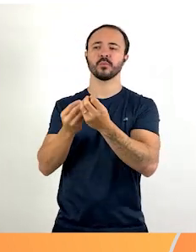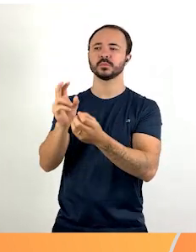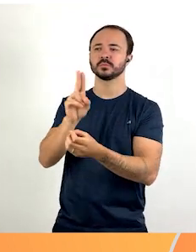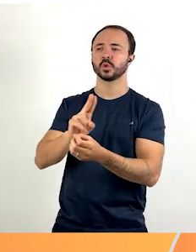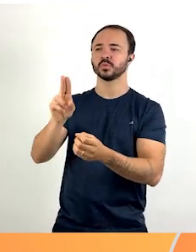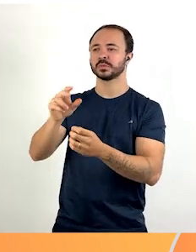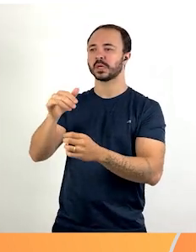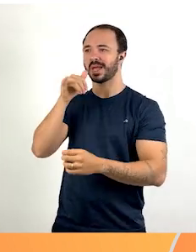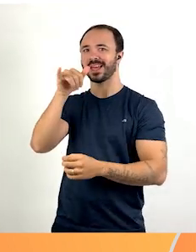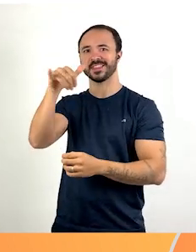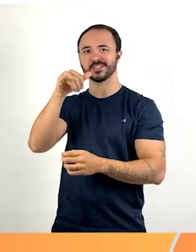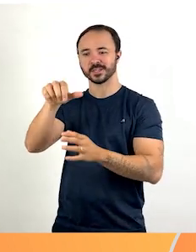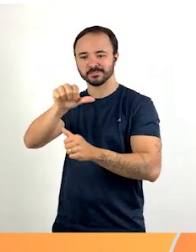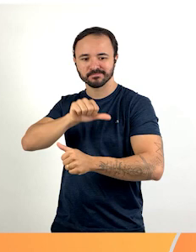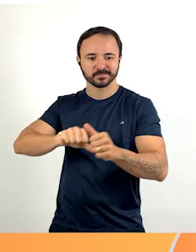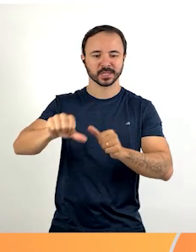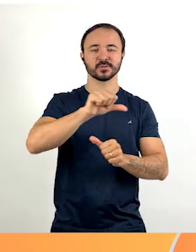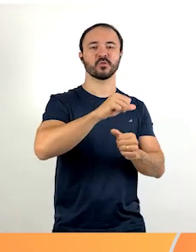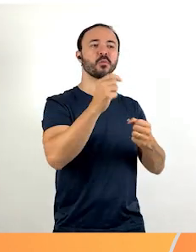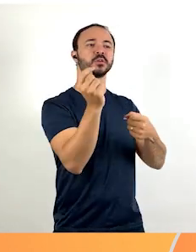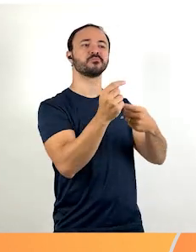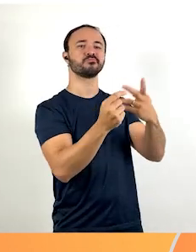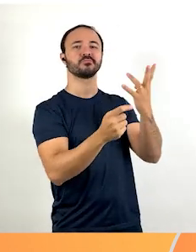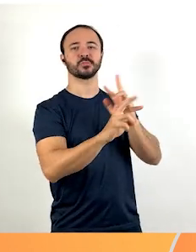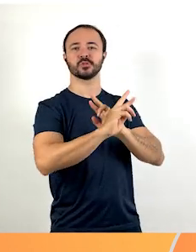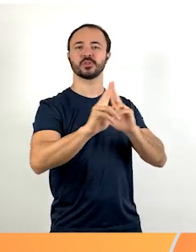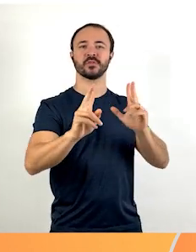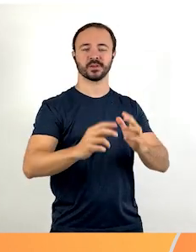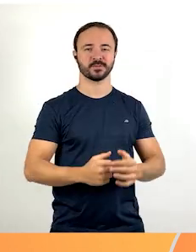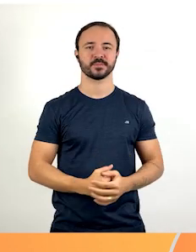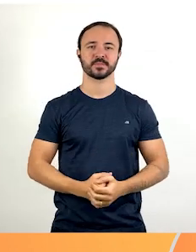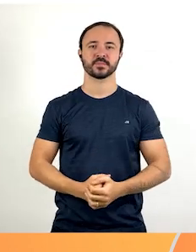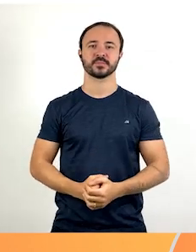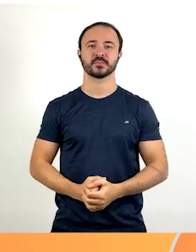para térmica, luminosa, sonora e mecânica, por exemplo.